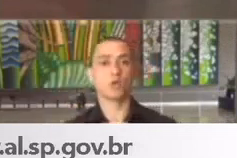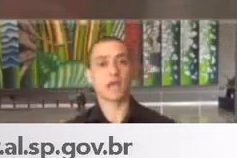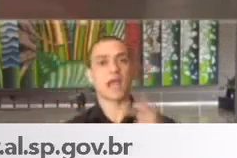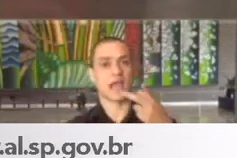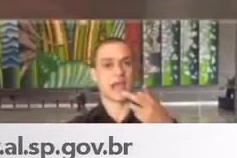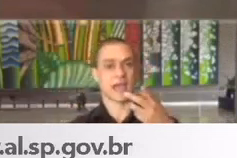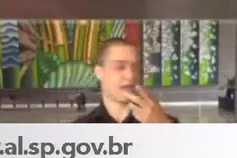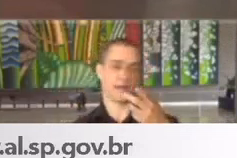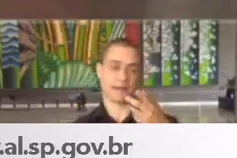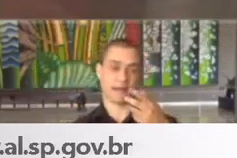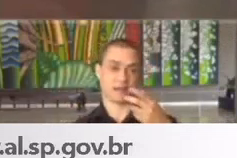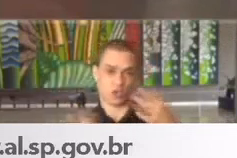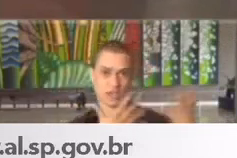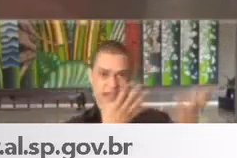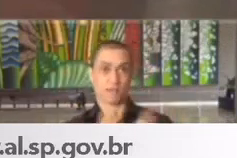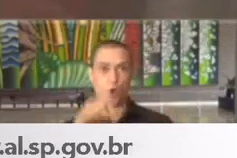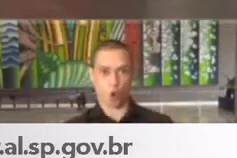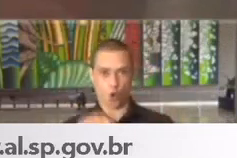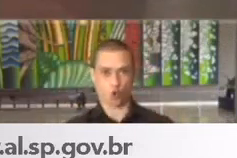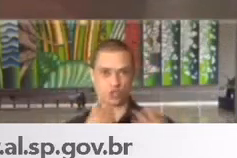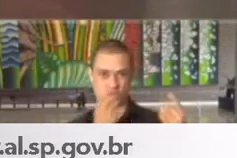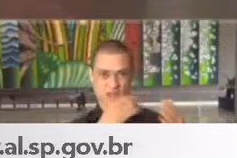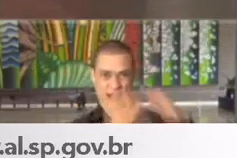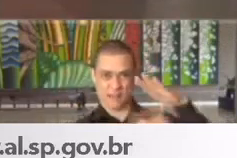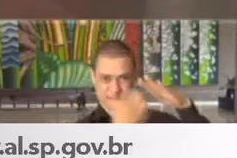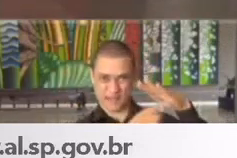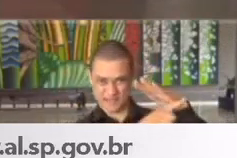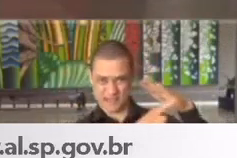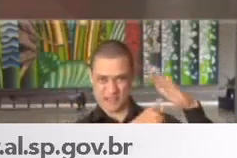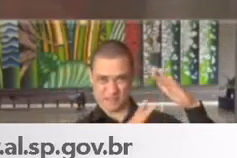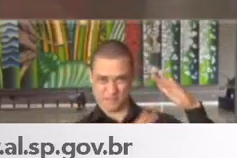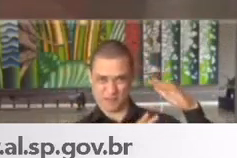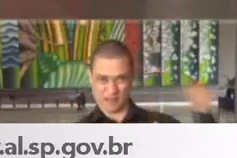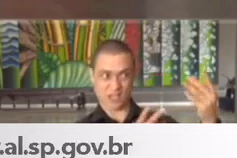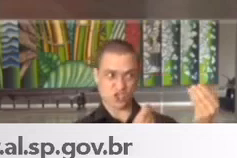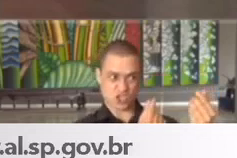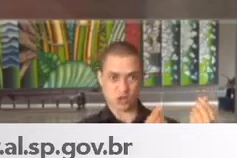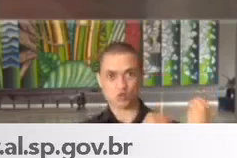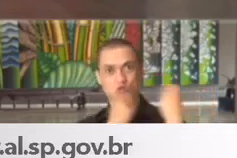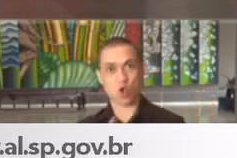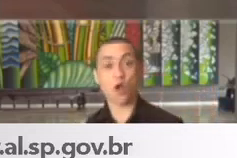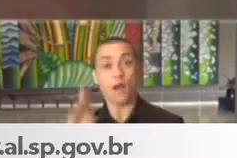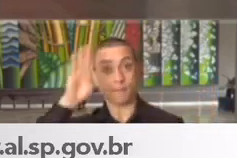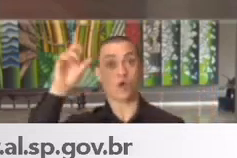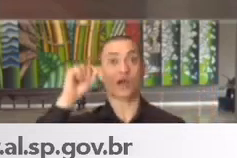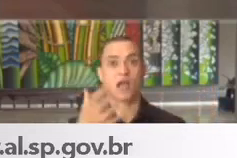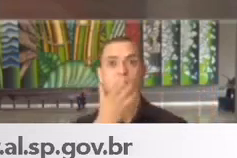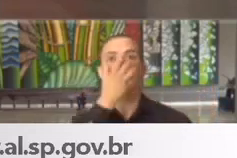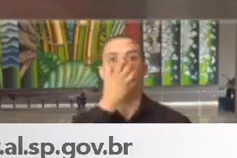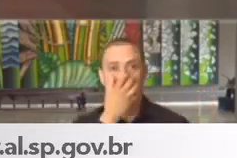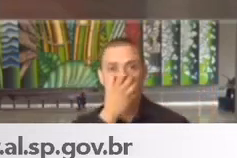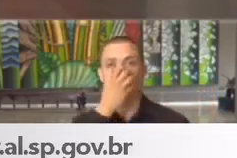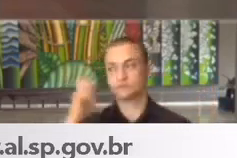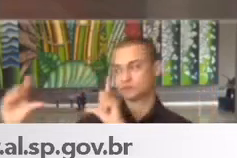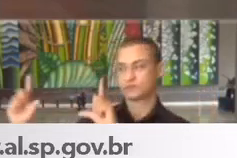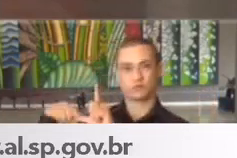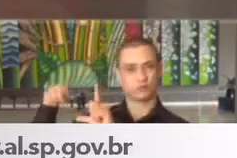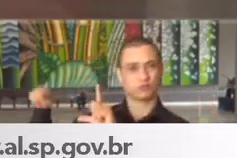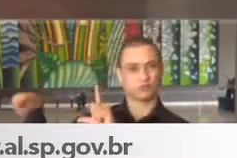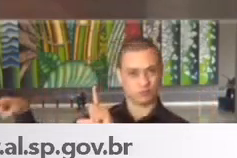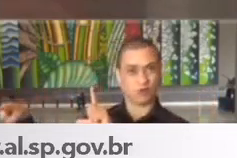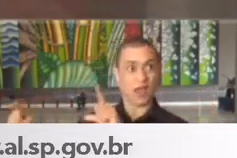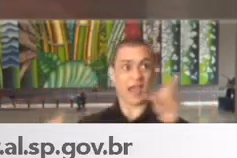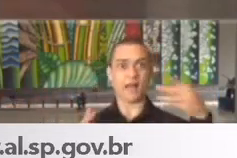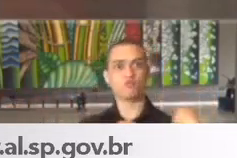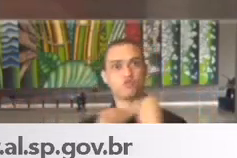que recebemos hoje do setor privado, sobretudo os respiradores e os monitores para o funcionamento